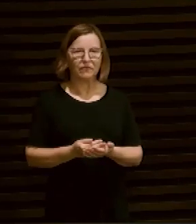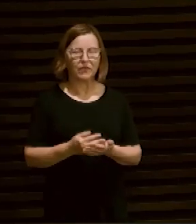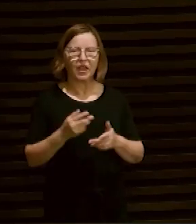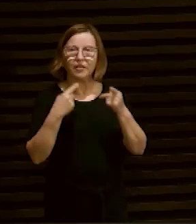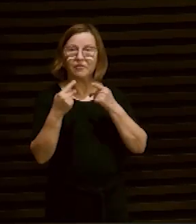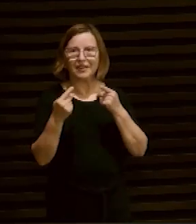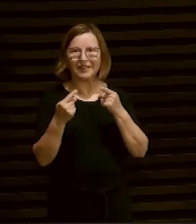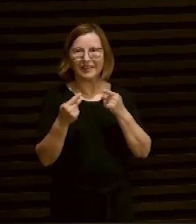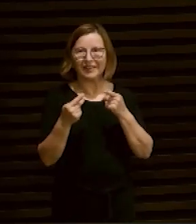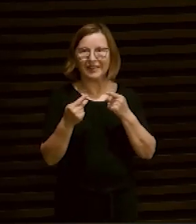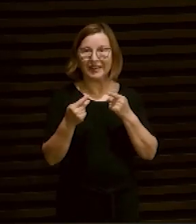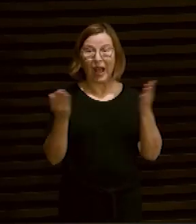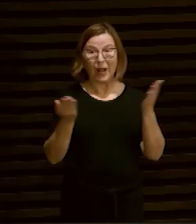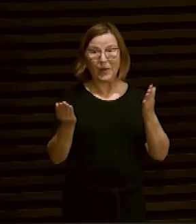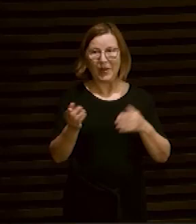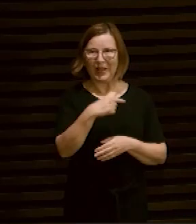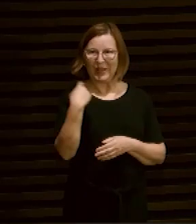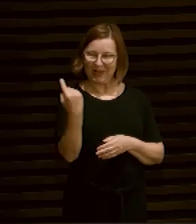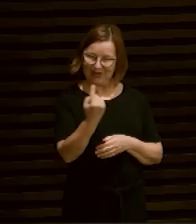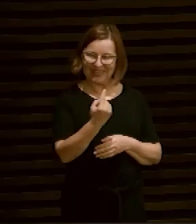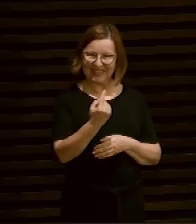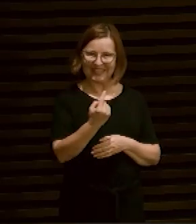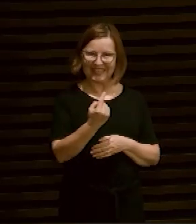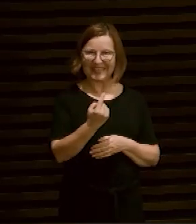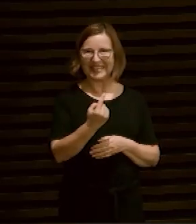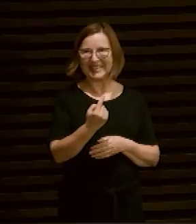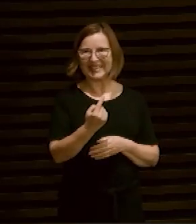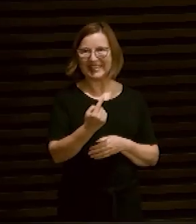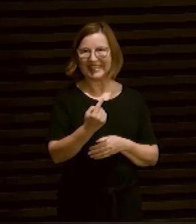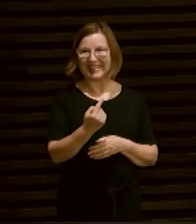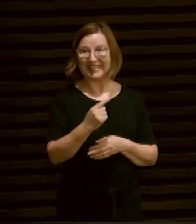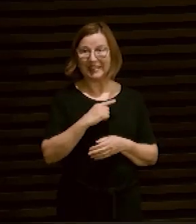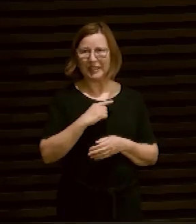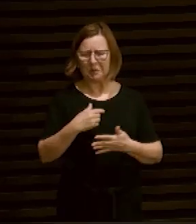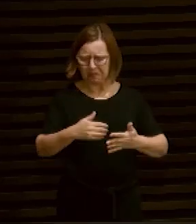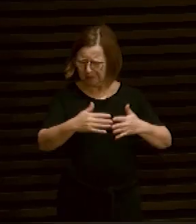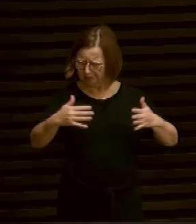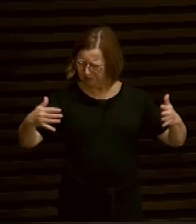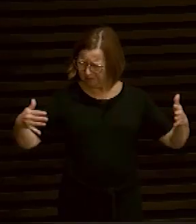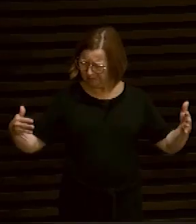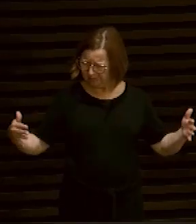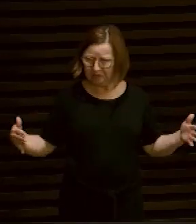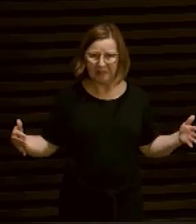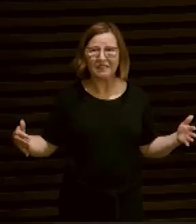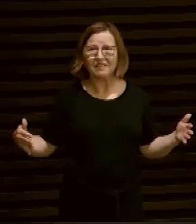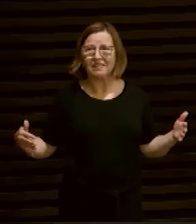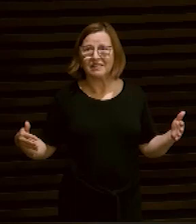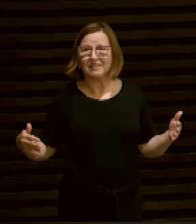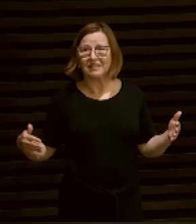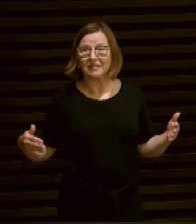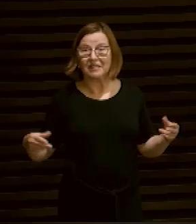assim: agora nós, visto que temos a rodear uma tão grande nuvem